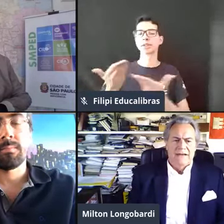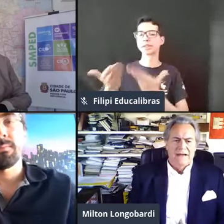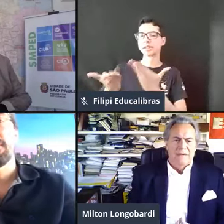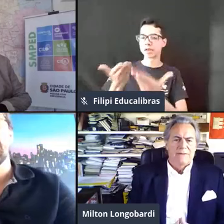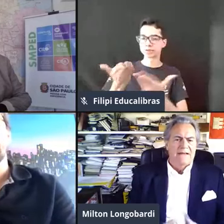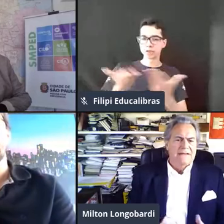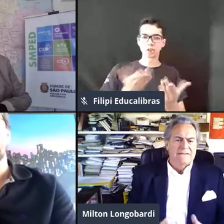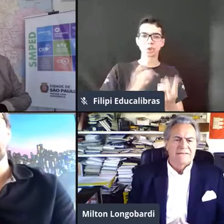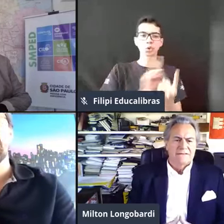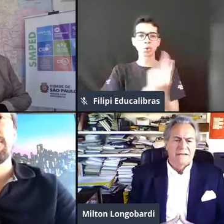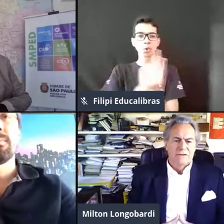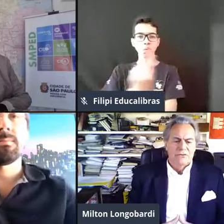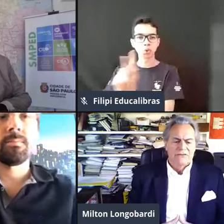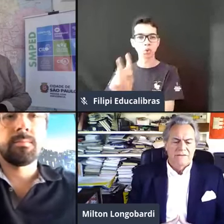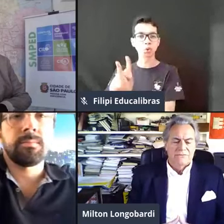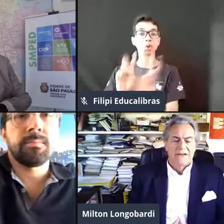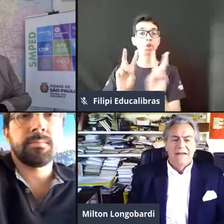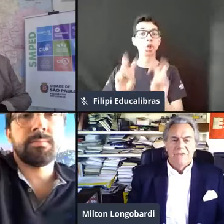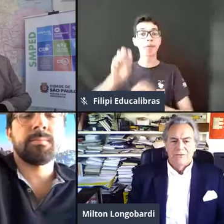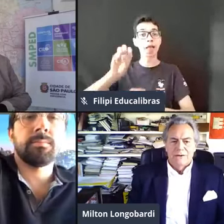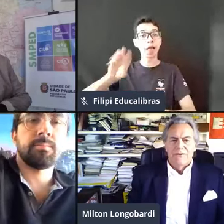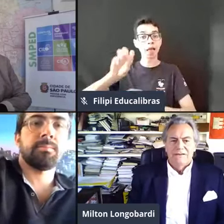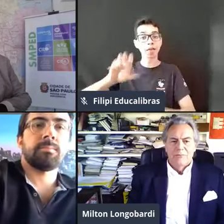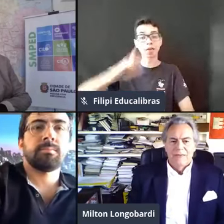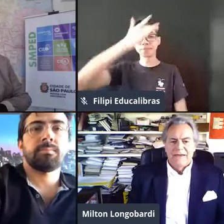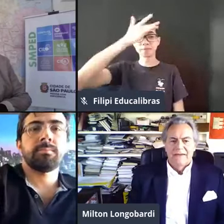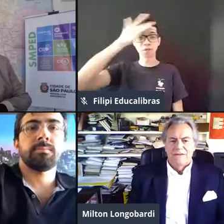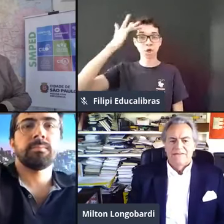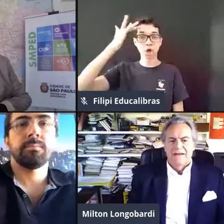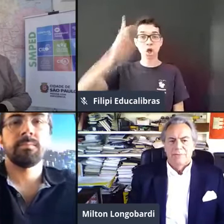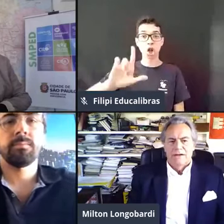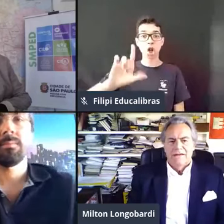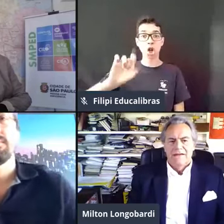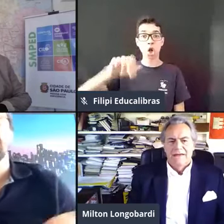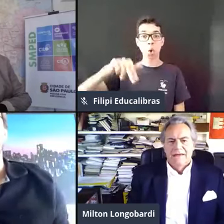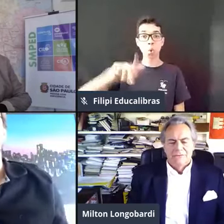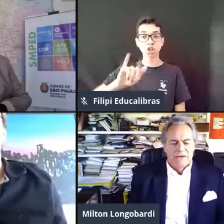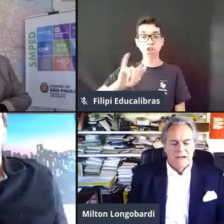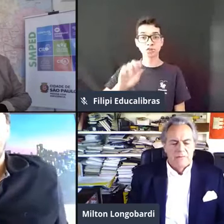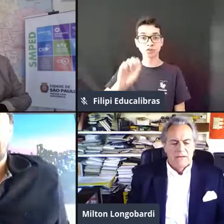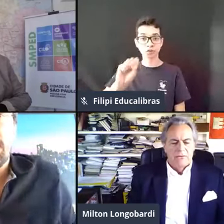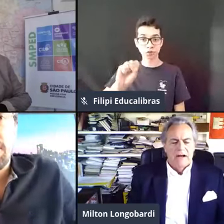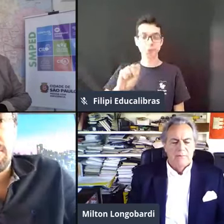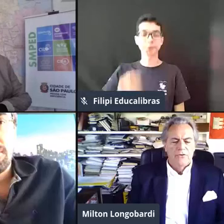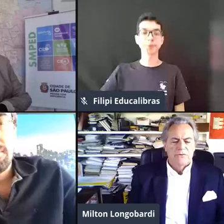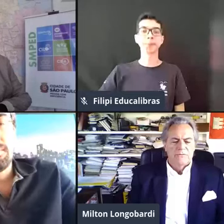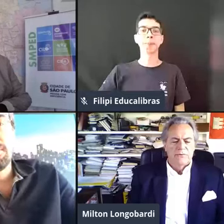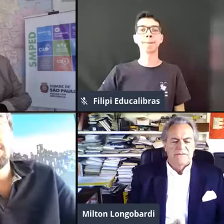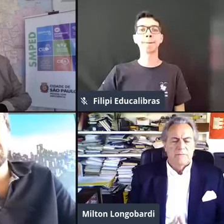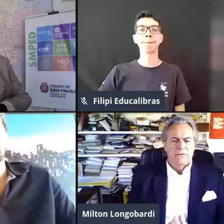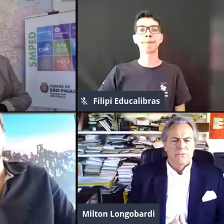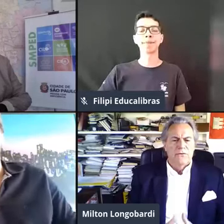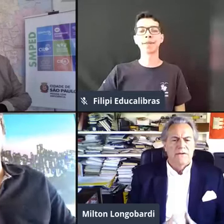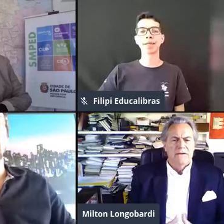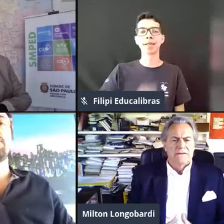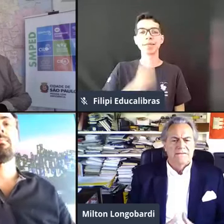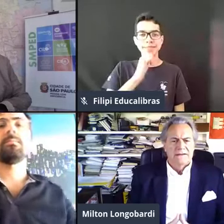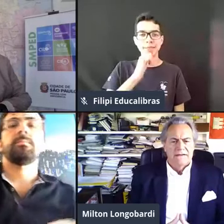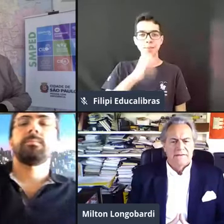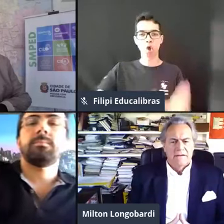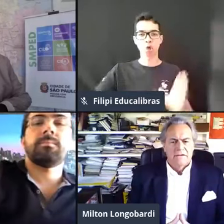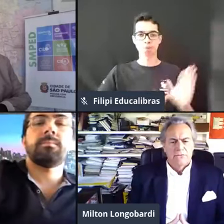coisas para esses longevos. Eu vou dar um pequeno exemplo aqui, não quero me alongar muito, mas, por exemplo, quando eu